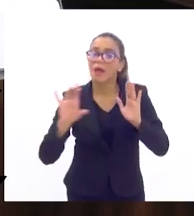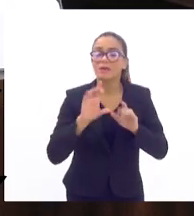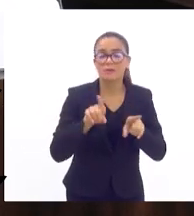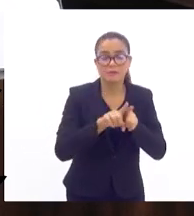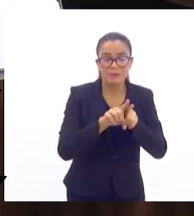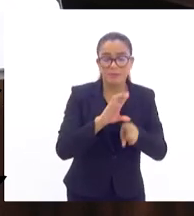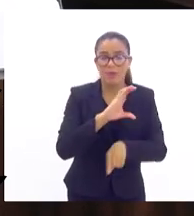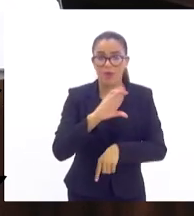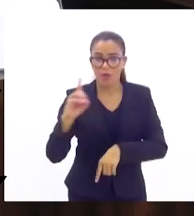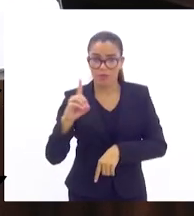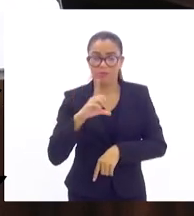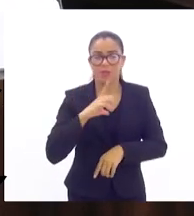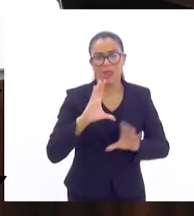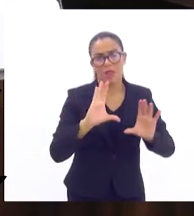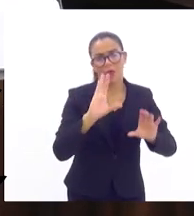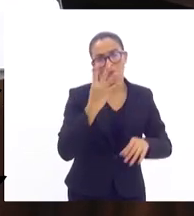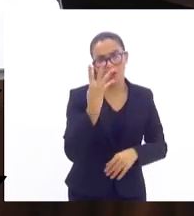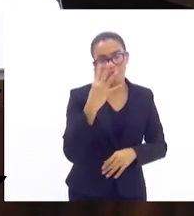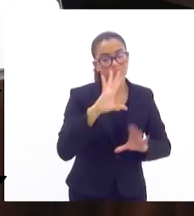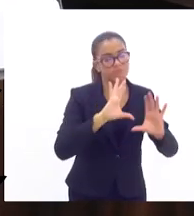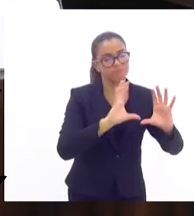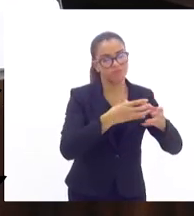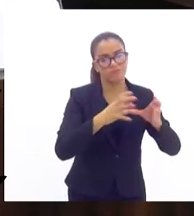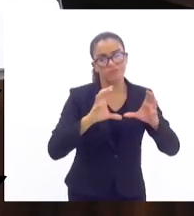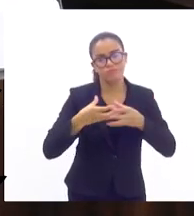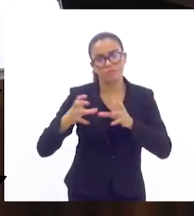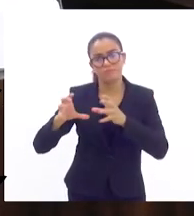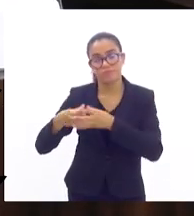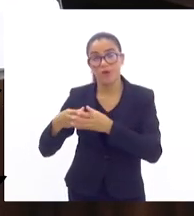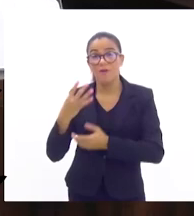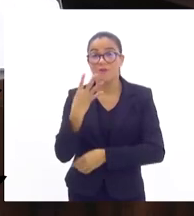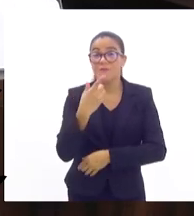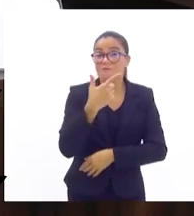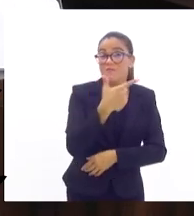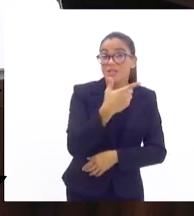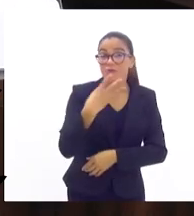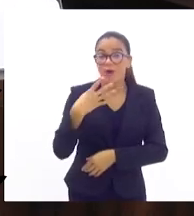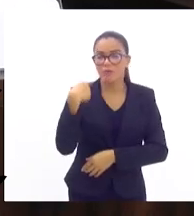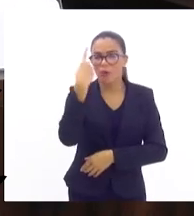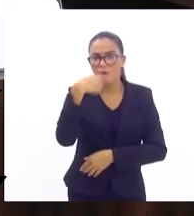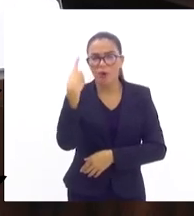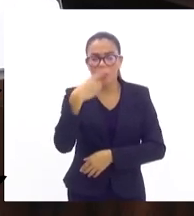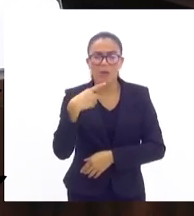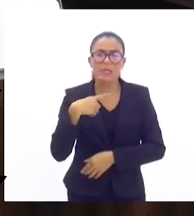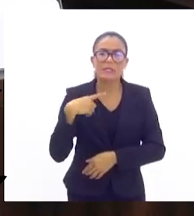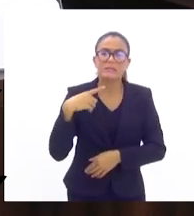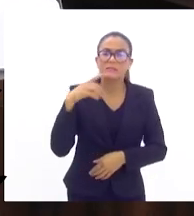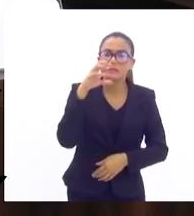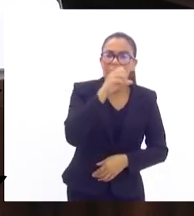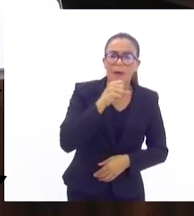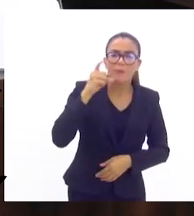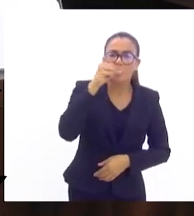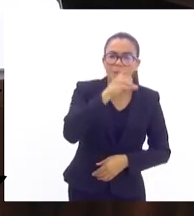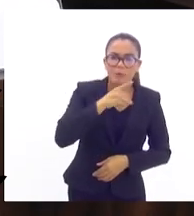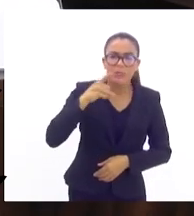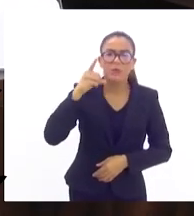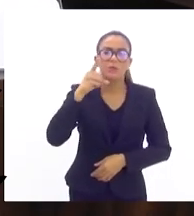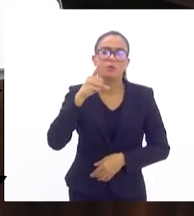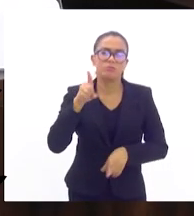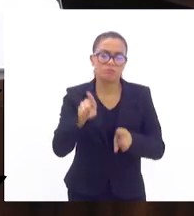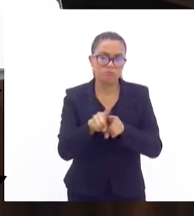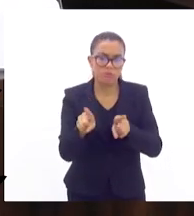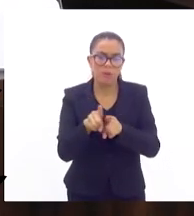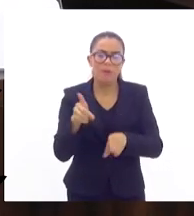são 4 equipes que estão direto, 24 horas, inclusive nos finais de semana, tá? De plantão nos finais de